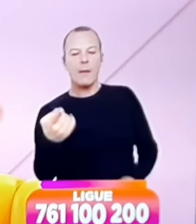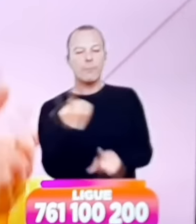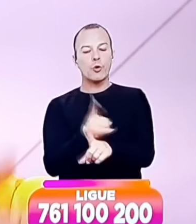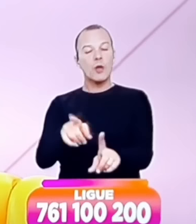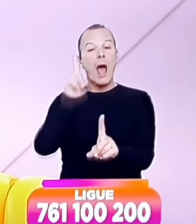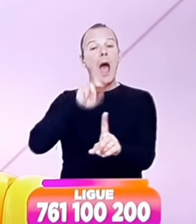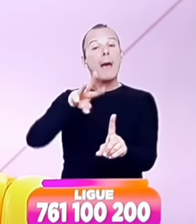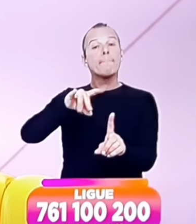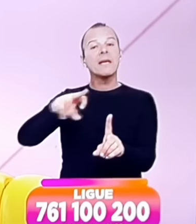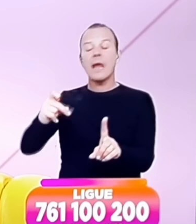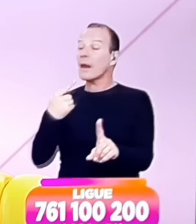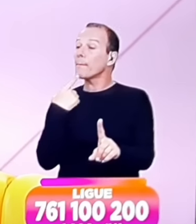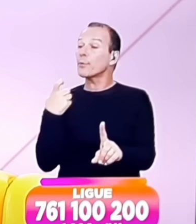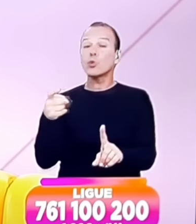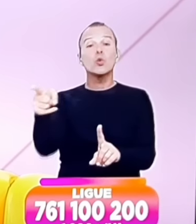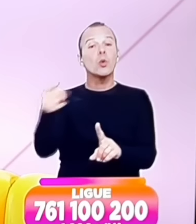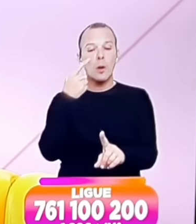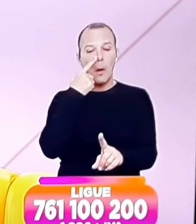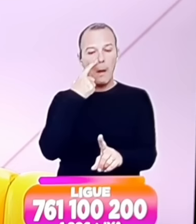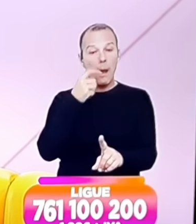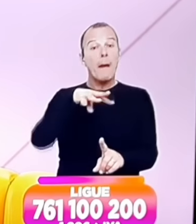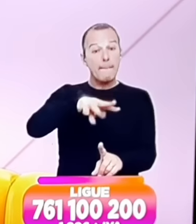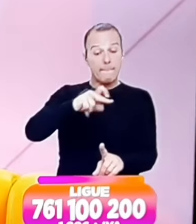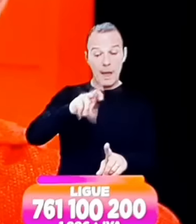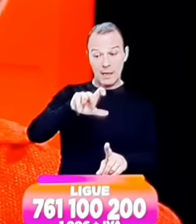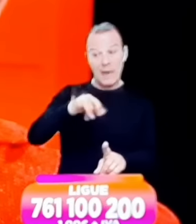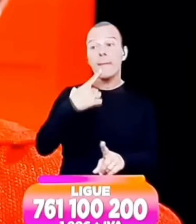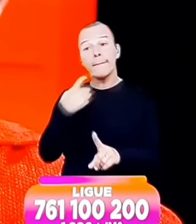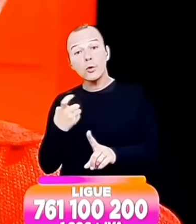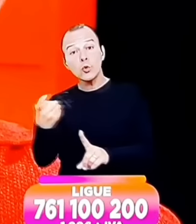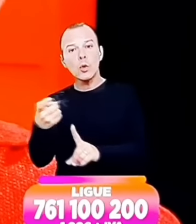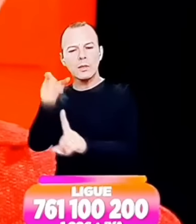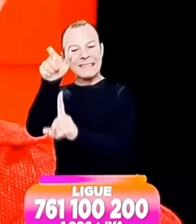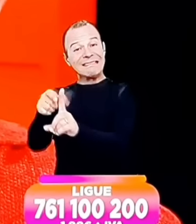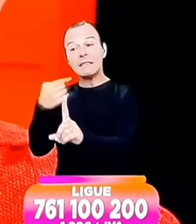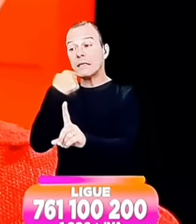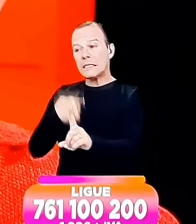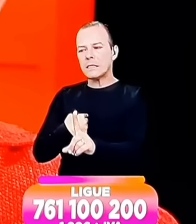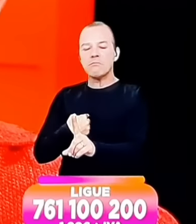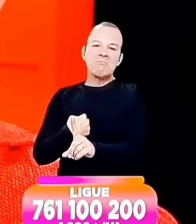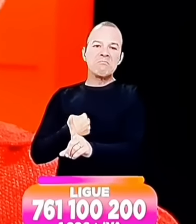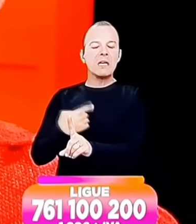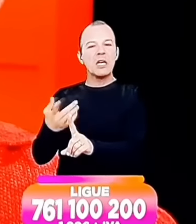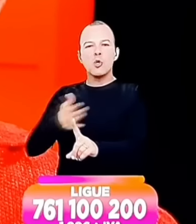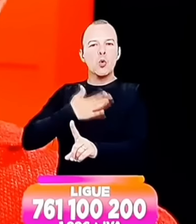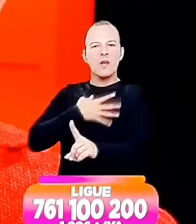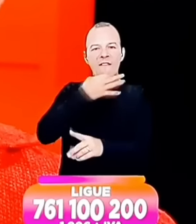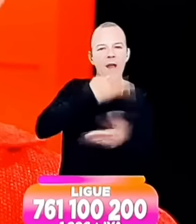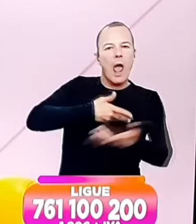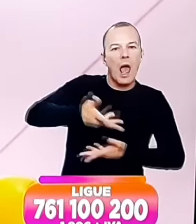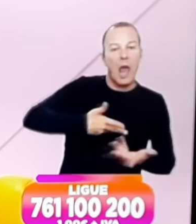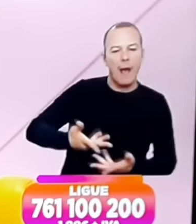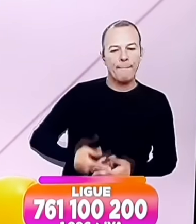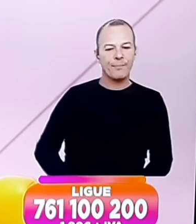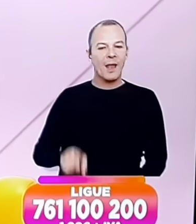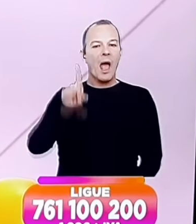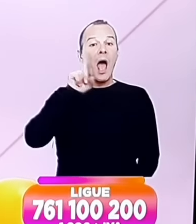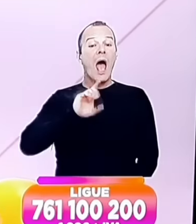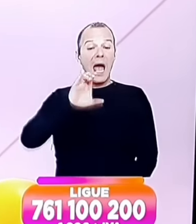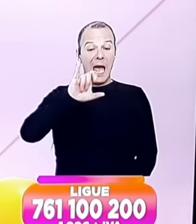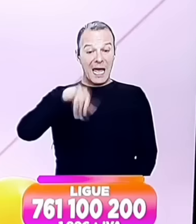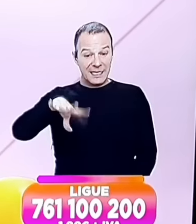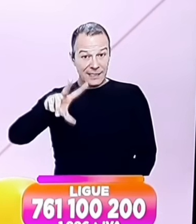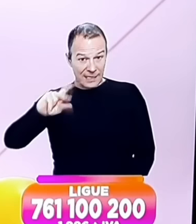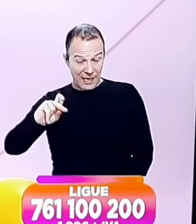lhe perguntou qual era a relação. A Mariana perguntou-lhe. E o Miguel disse que não queria falar sobre a relação. Assim a Jardim. Se a minha amiga, antes de